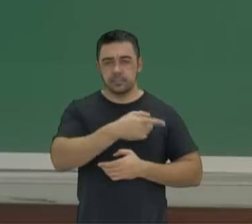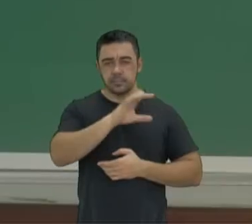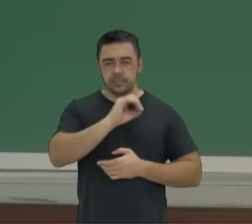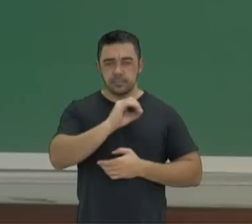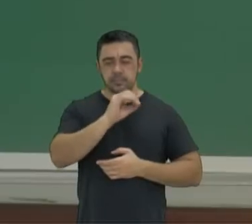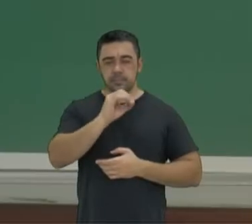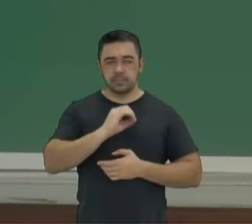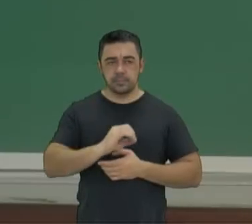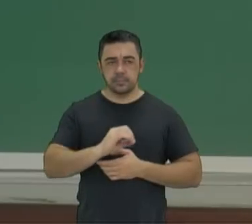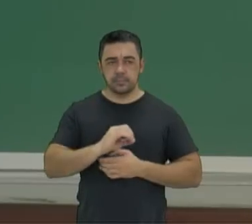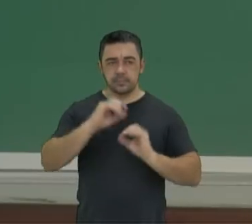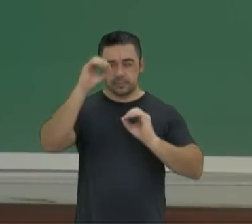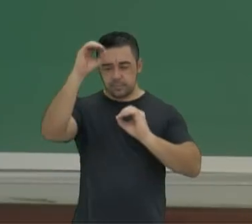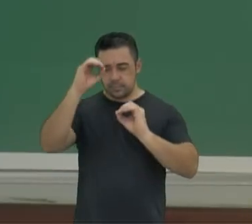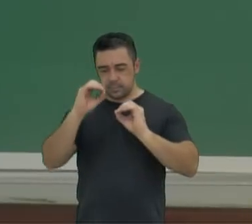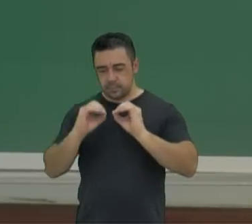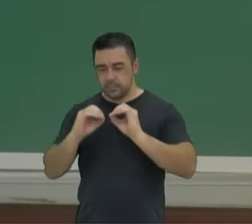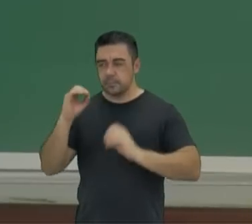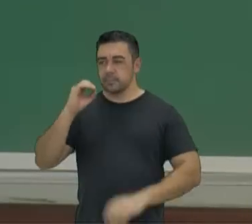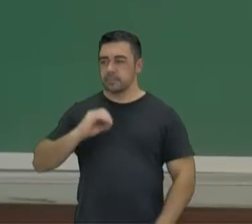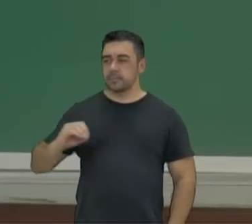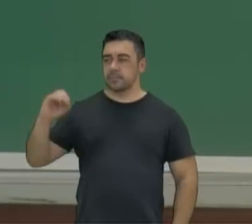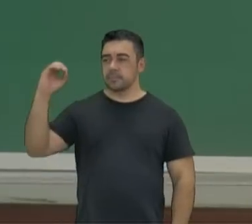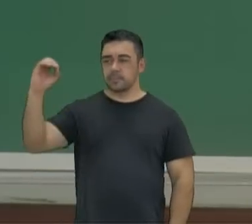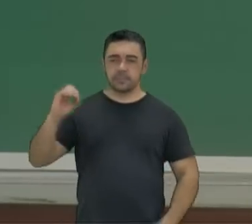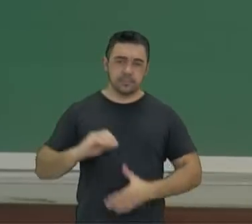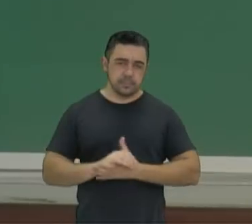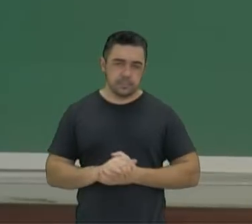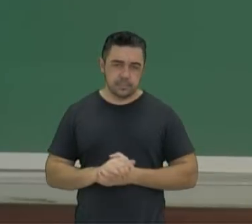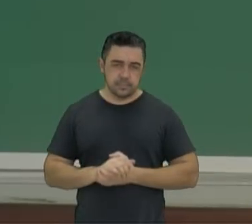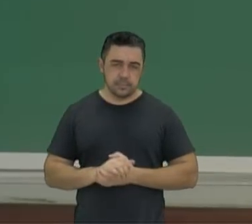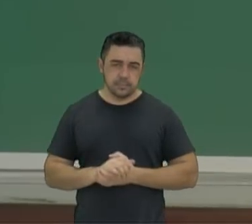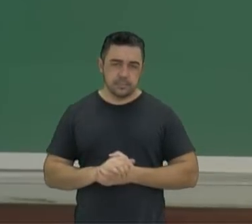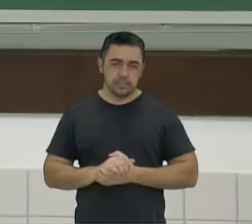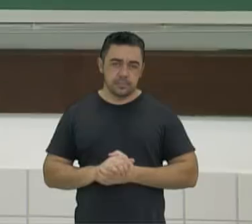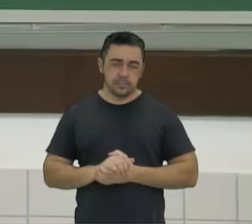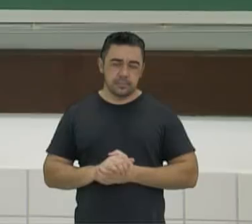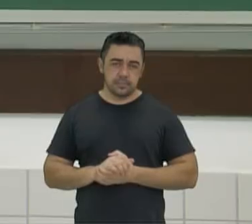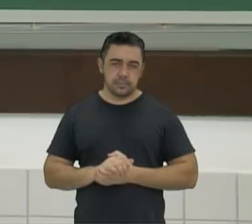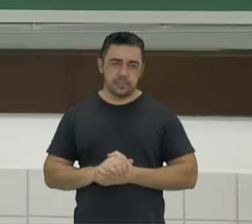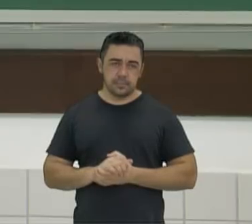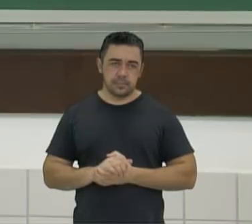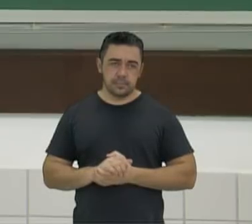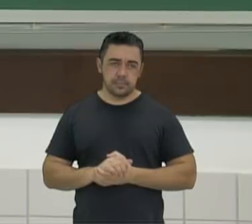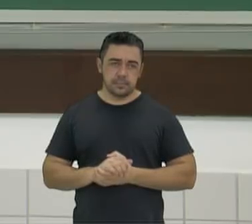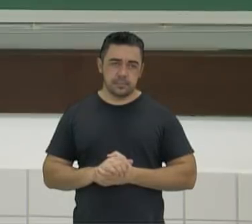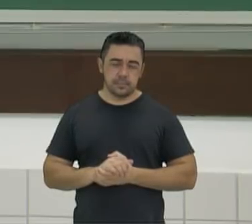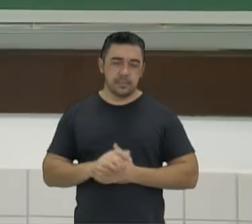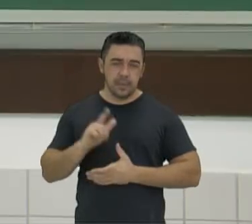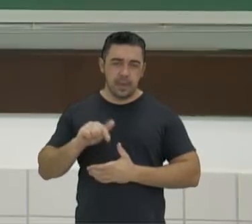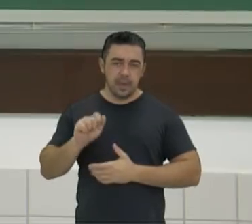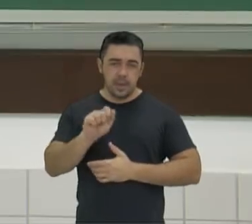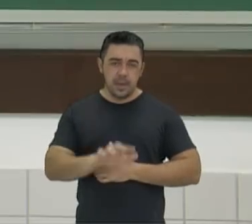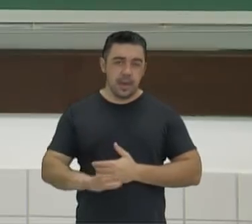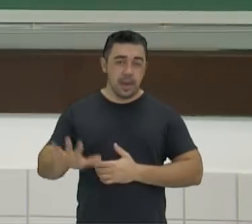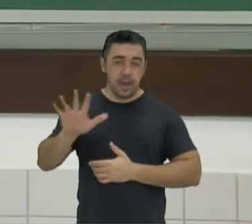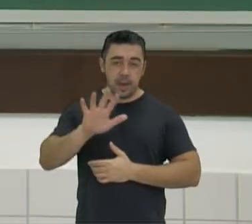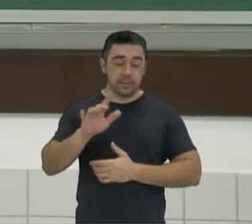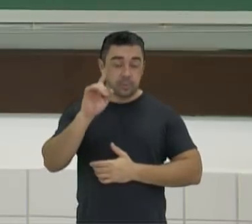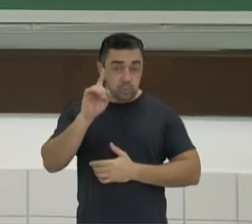menos 10, 0. Baixei esse 0. 0 dividido por 2, 0. Isso é a área de